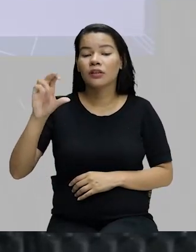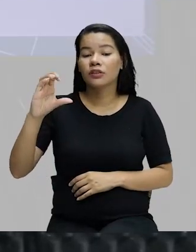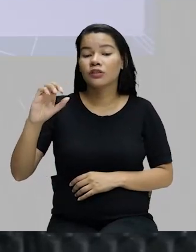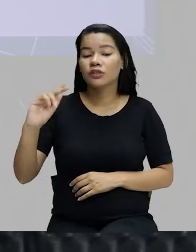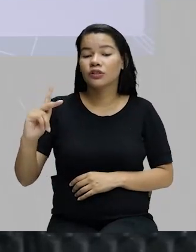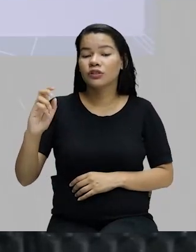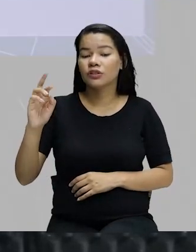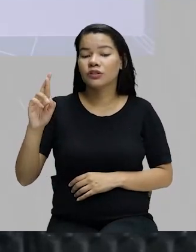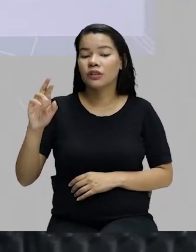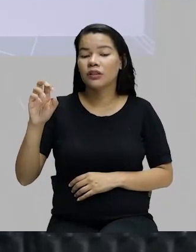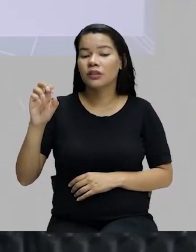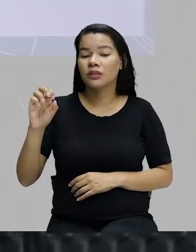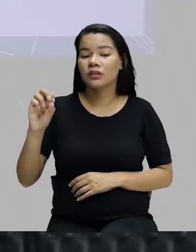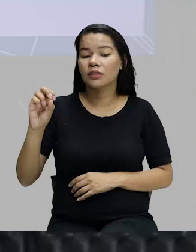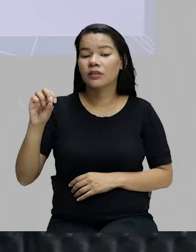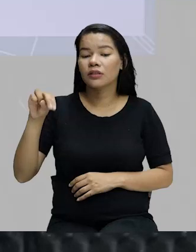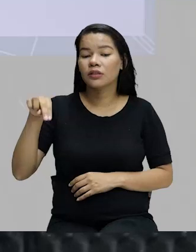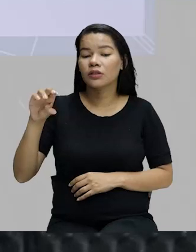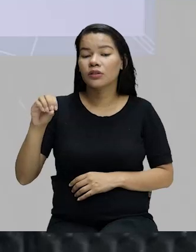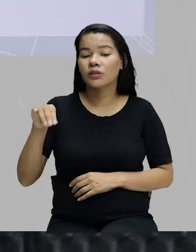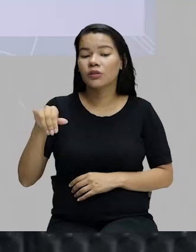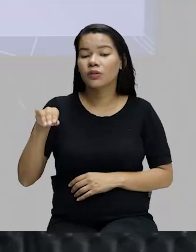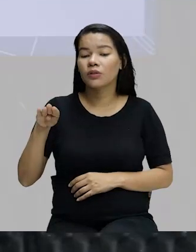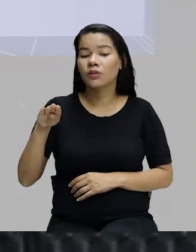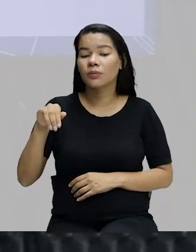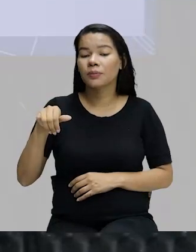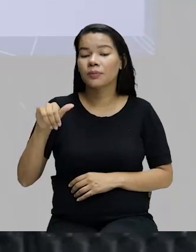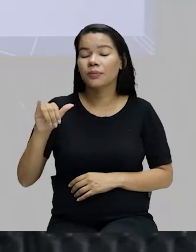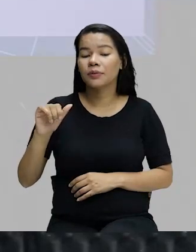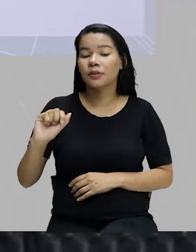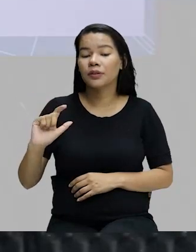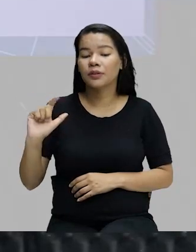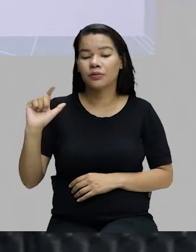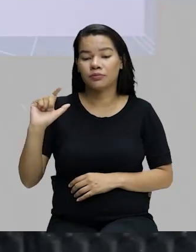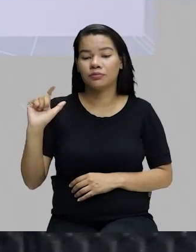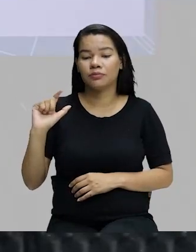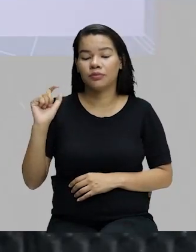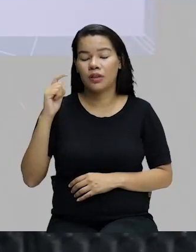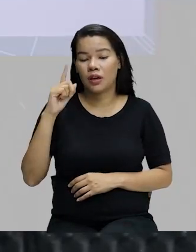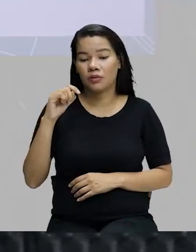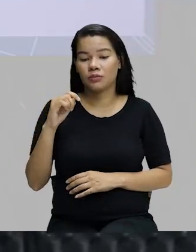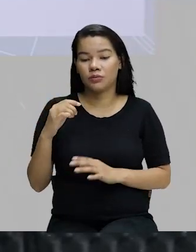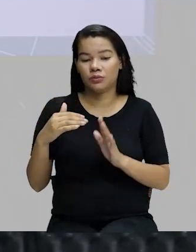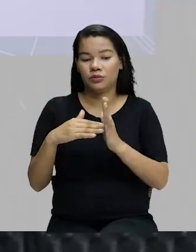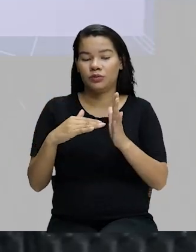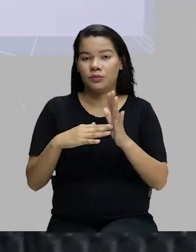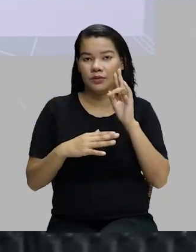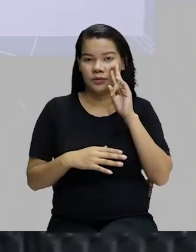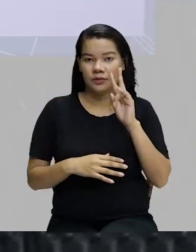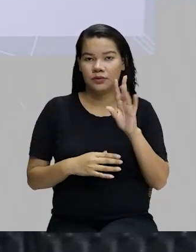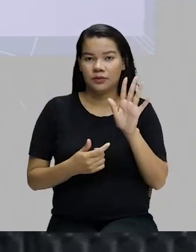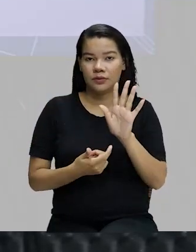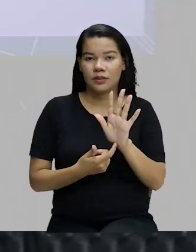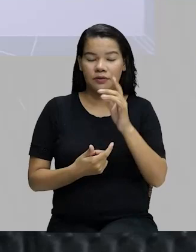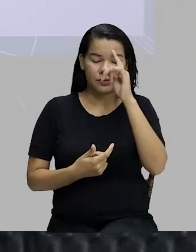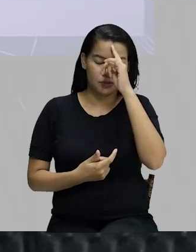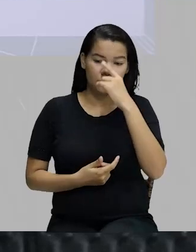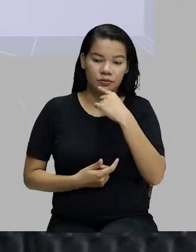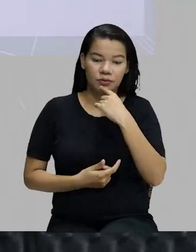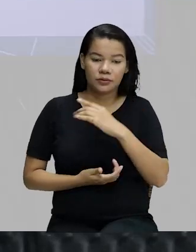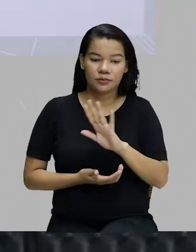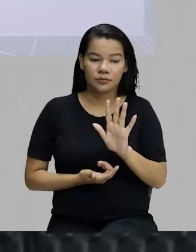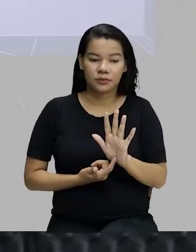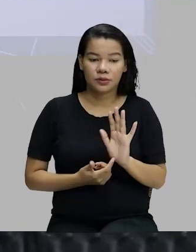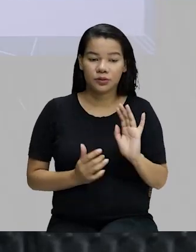Seria o último, né, aqui para a direita. Bom, tudo ocorreu, olha